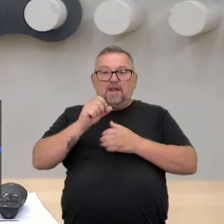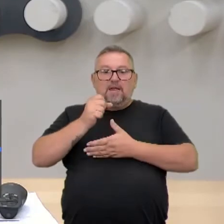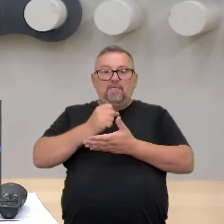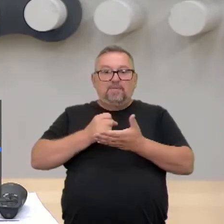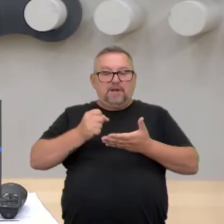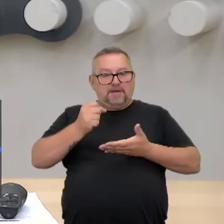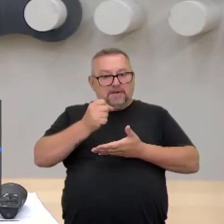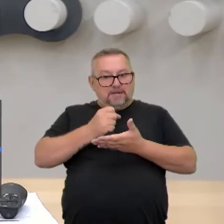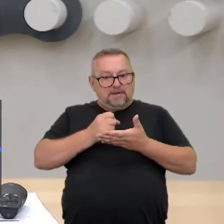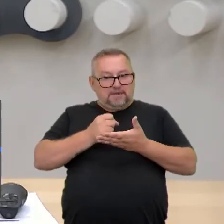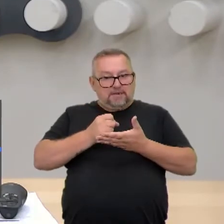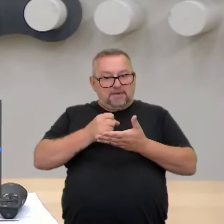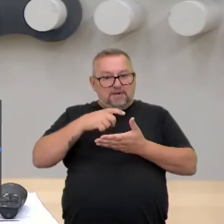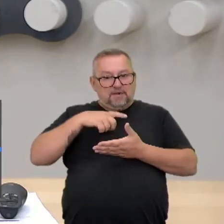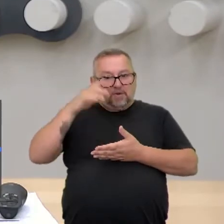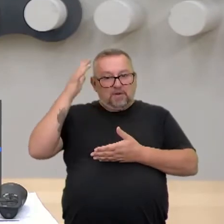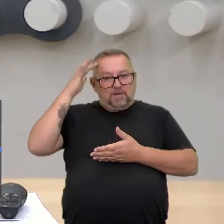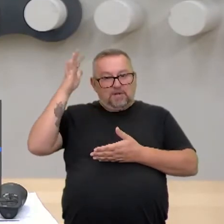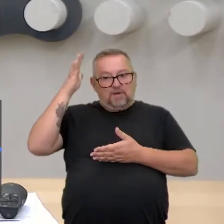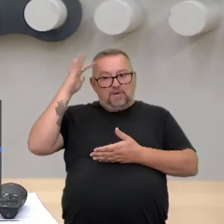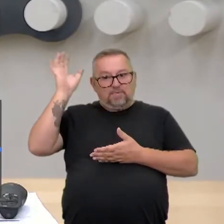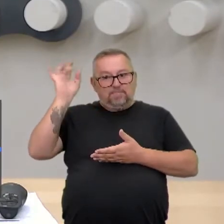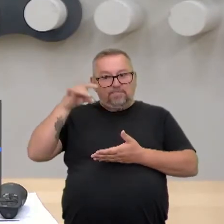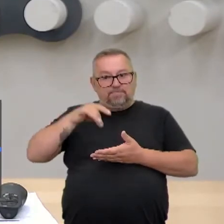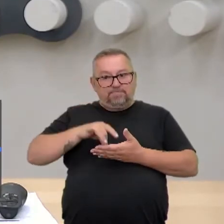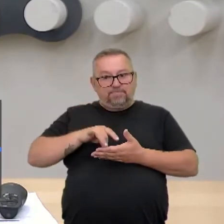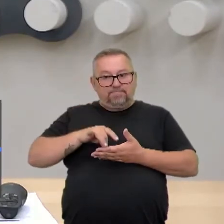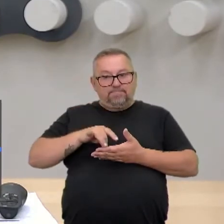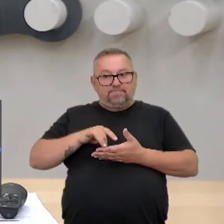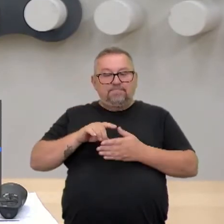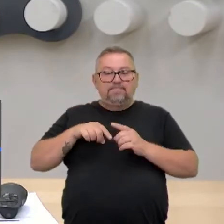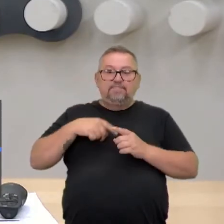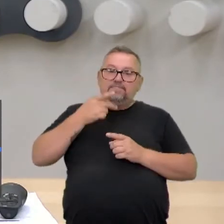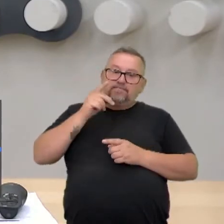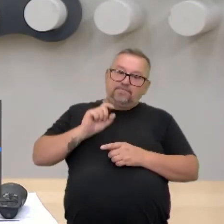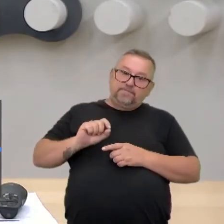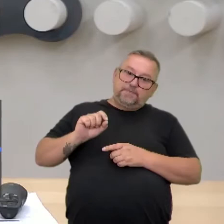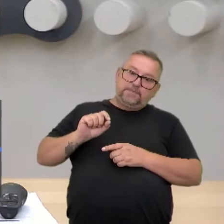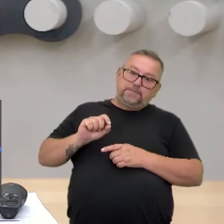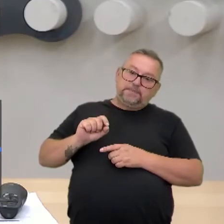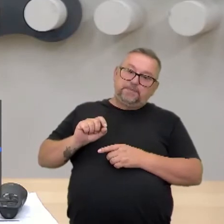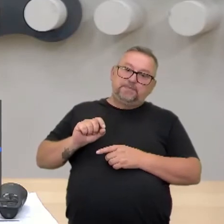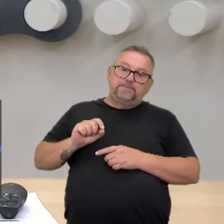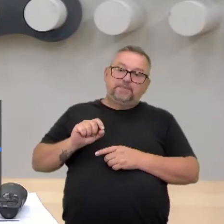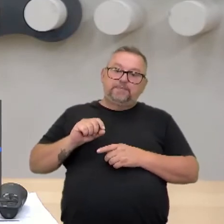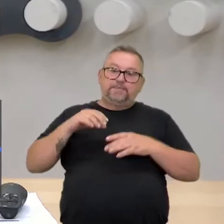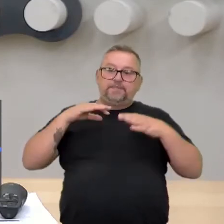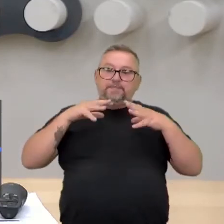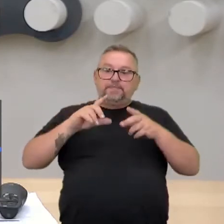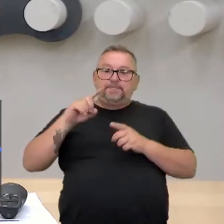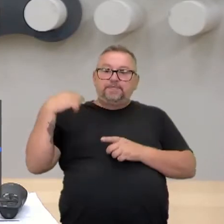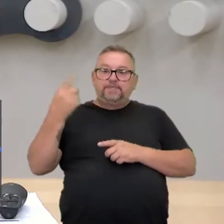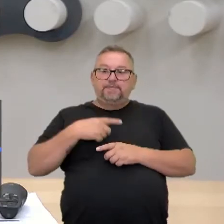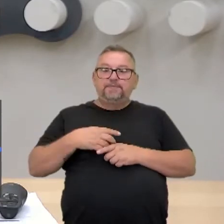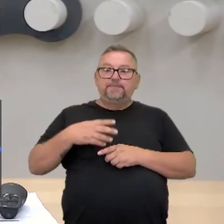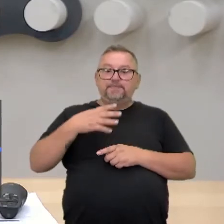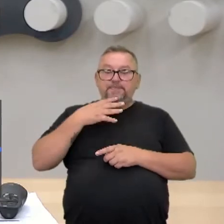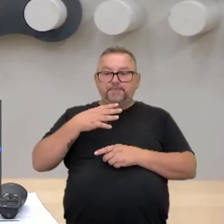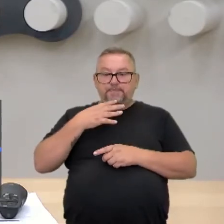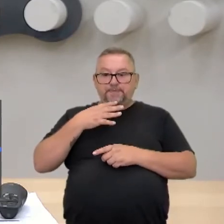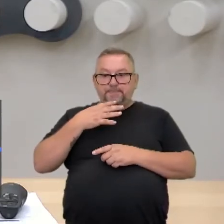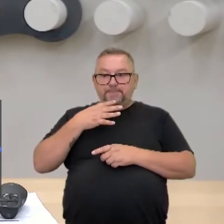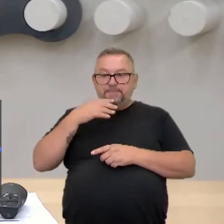fundamentar a sua a sua teoria Idealista então ele diz o seguinte tudo isso que a gente conhece